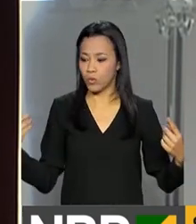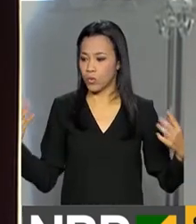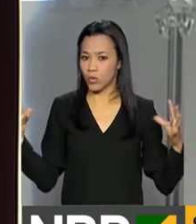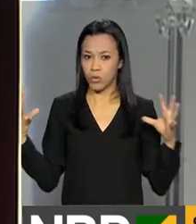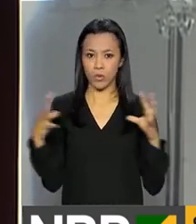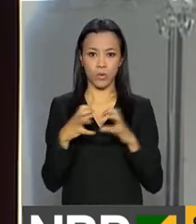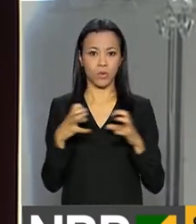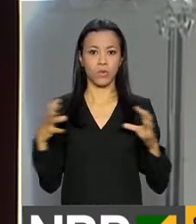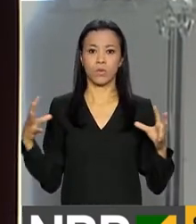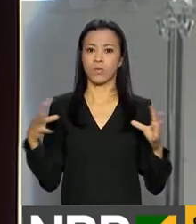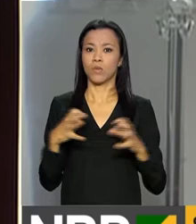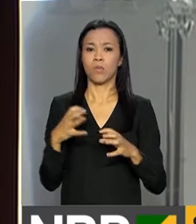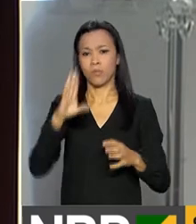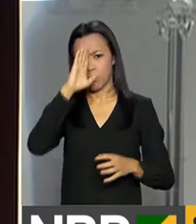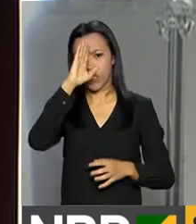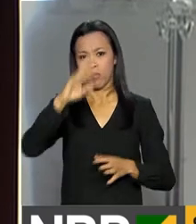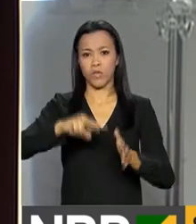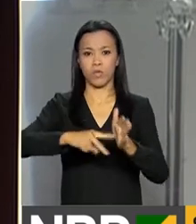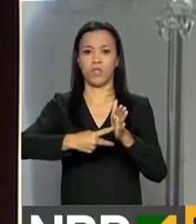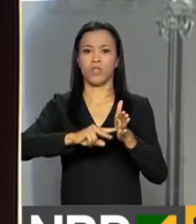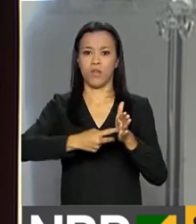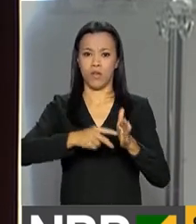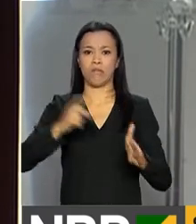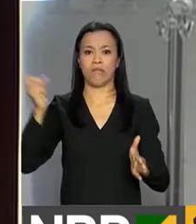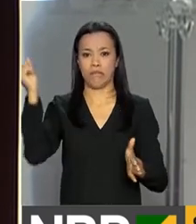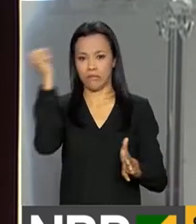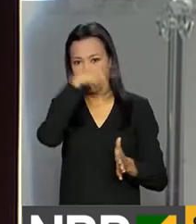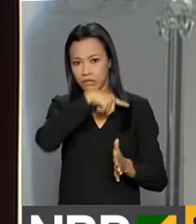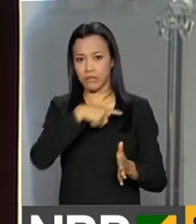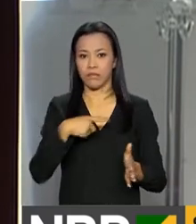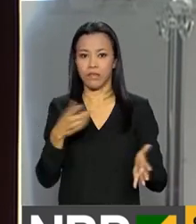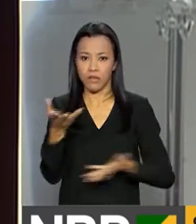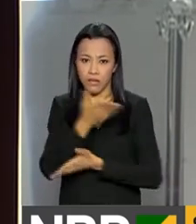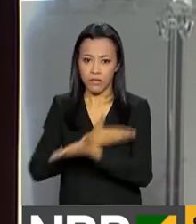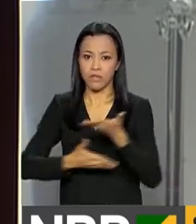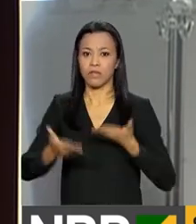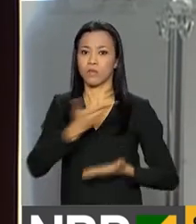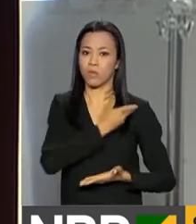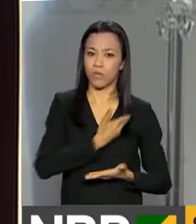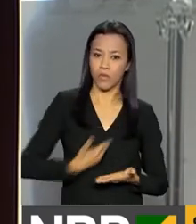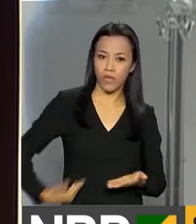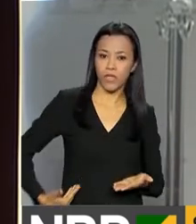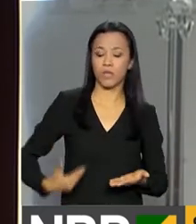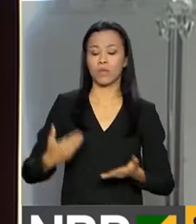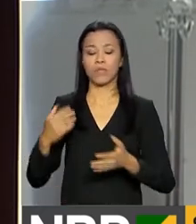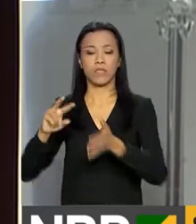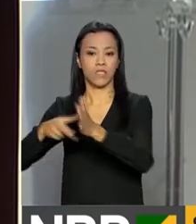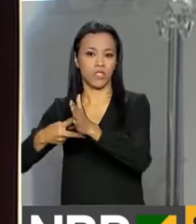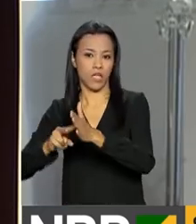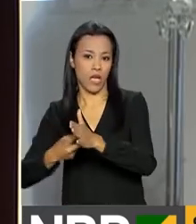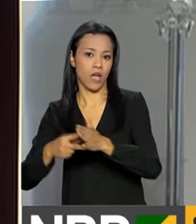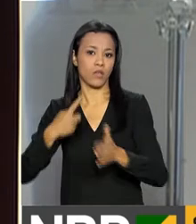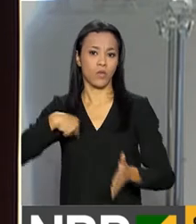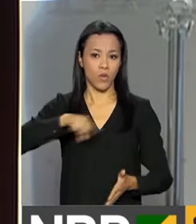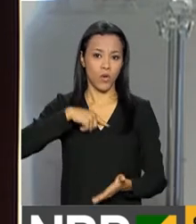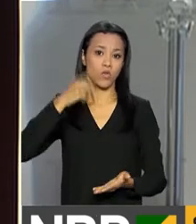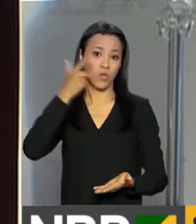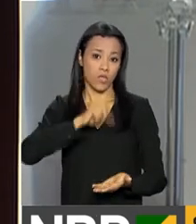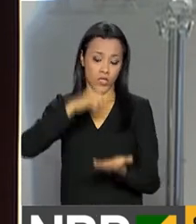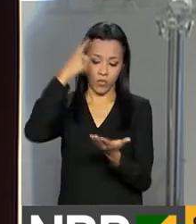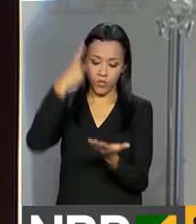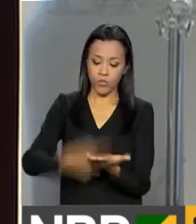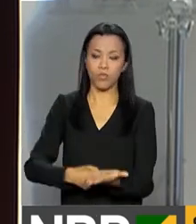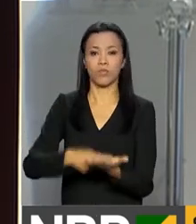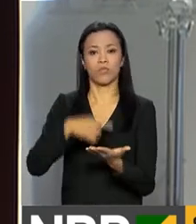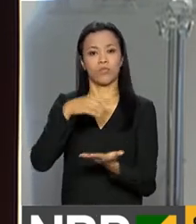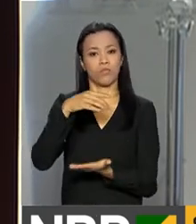com os sindicatos. E nós transformamos um acordo entre governo e sindicatos numa reforma trabalhista em favor